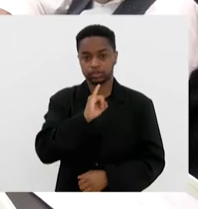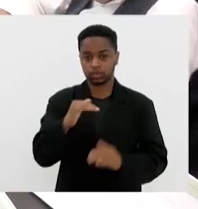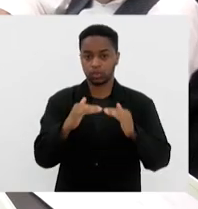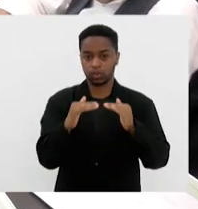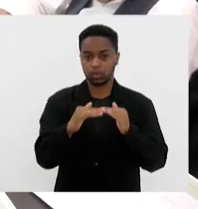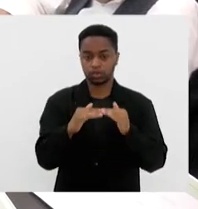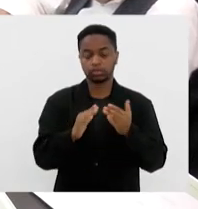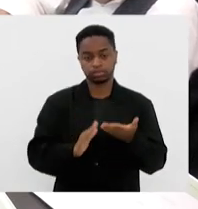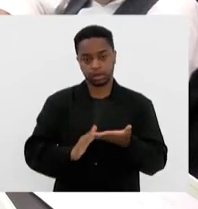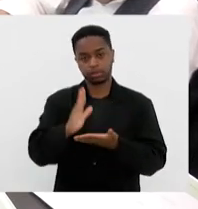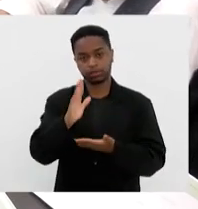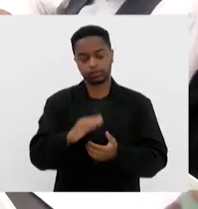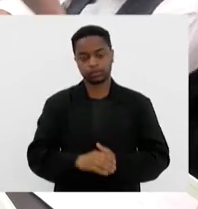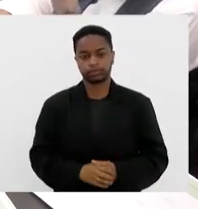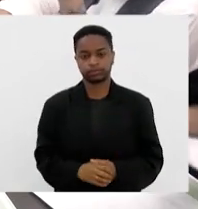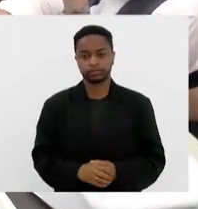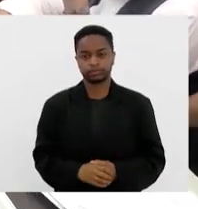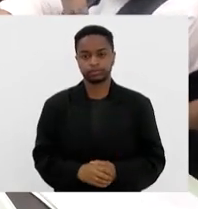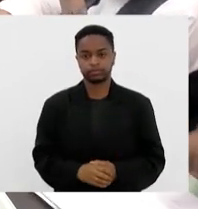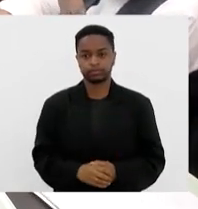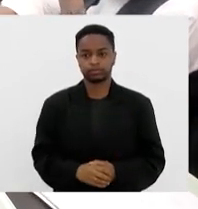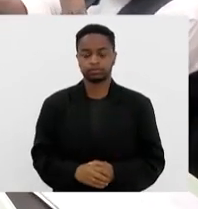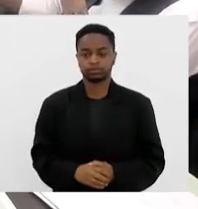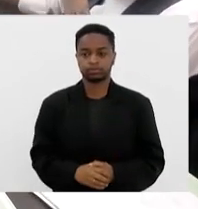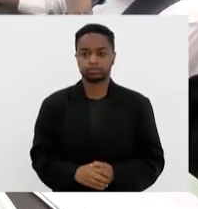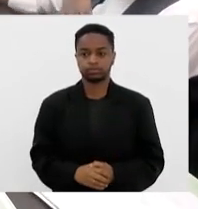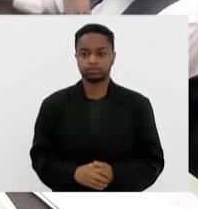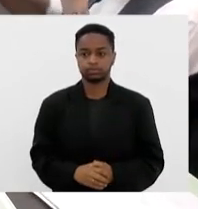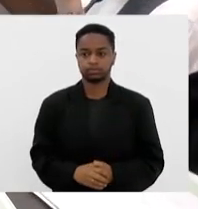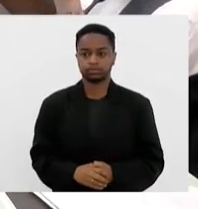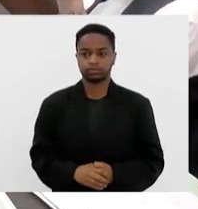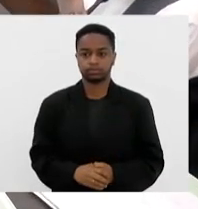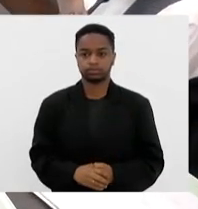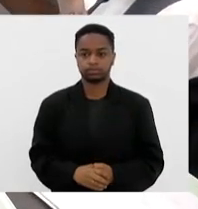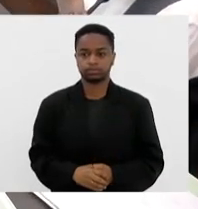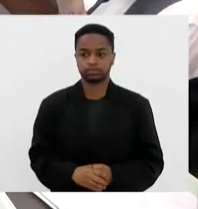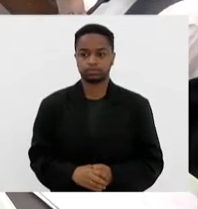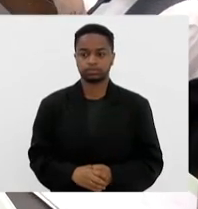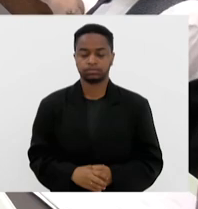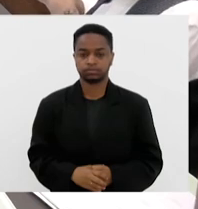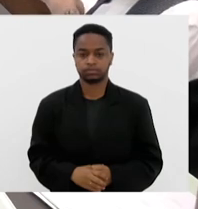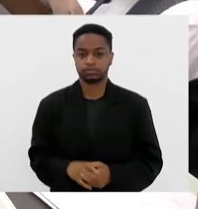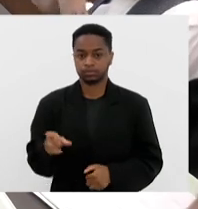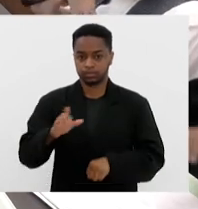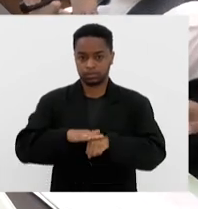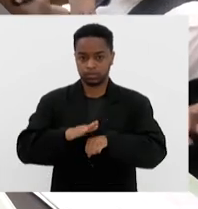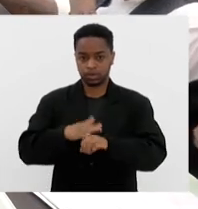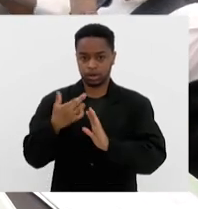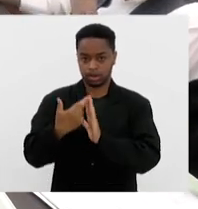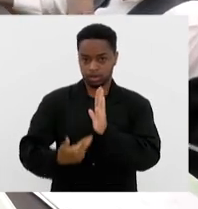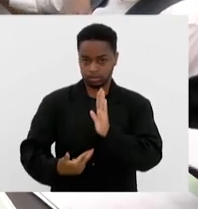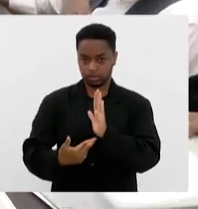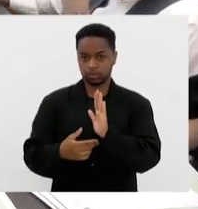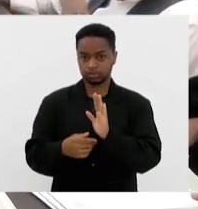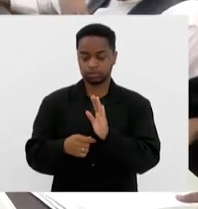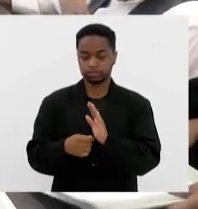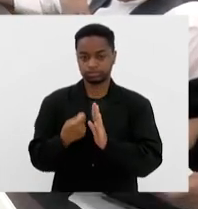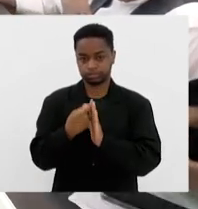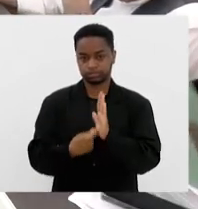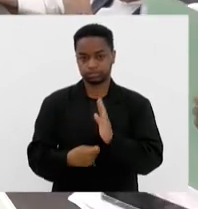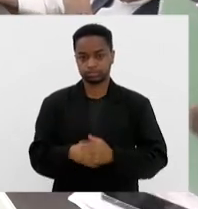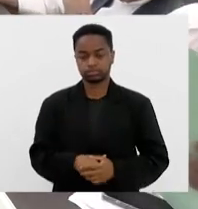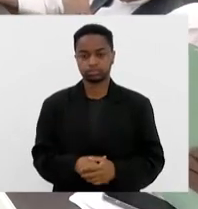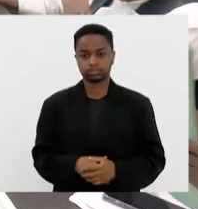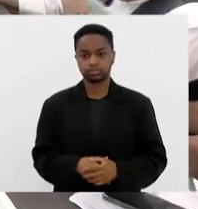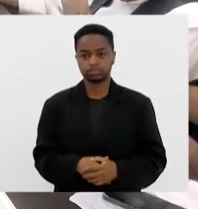aprovam, aprovado. E aí, vou me designar aqui o relator do vencido. Do vencido.